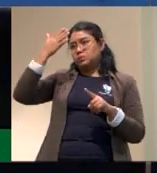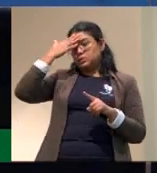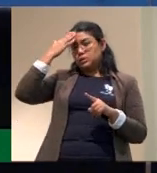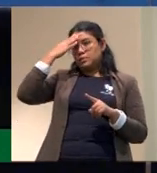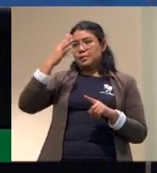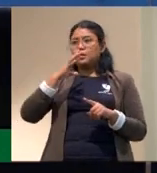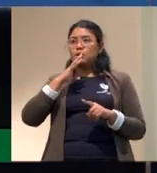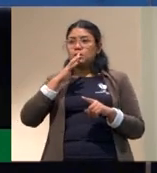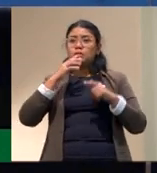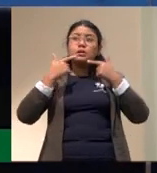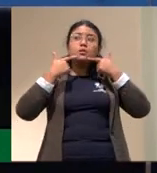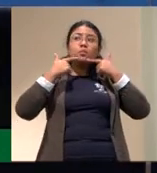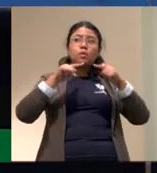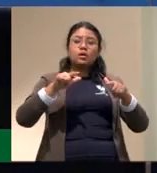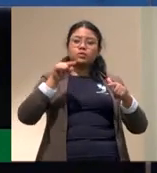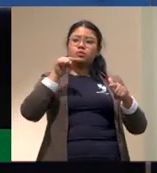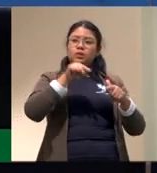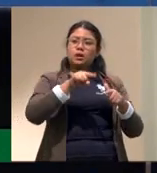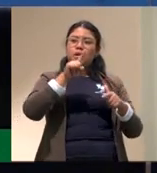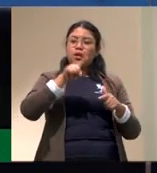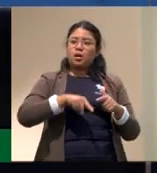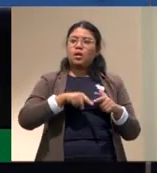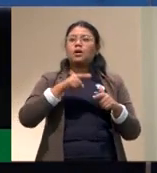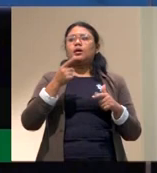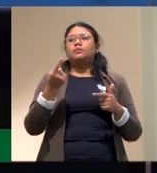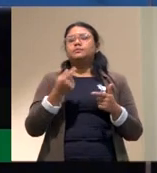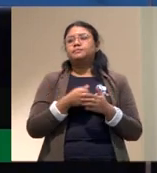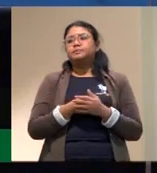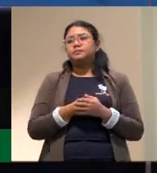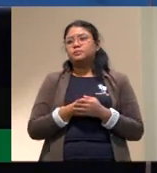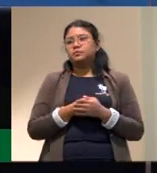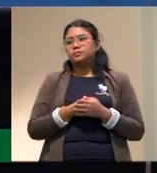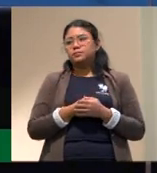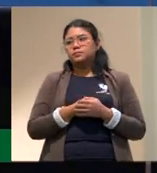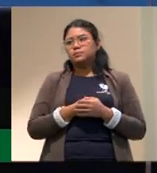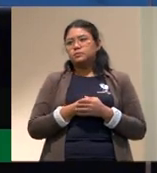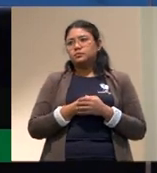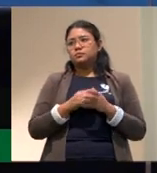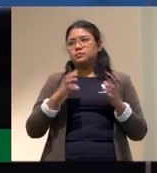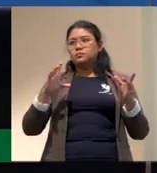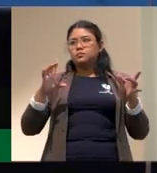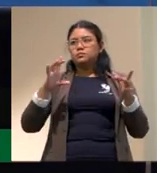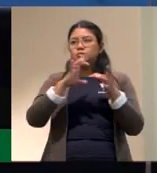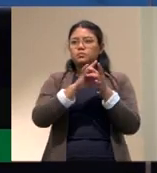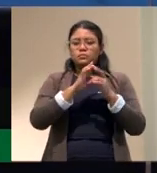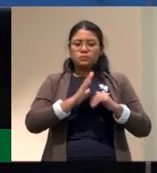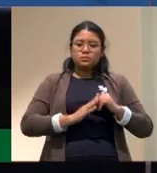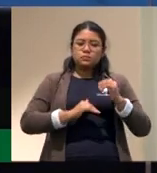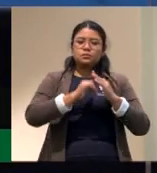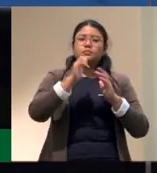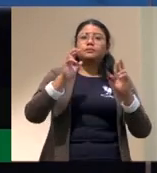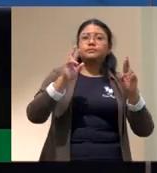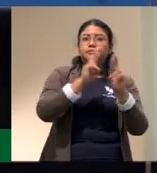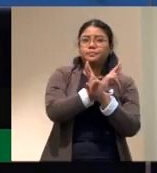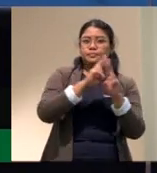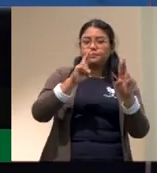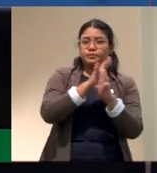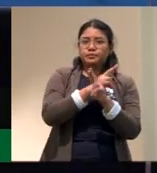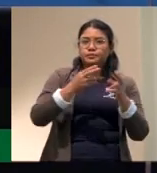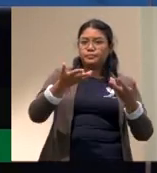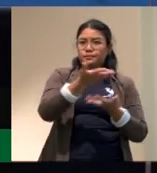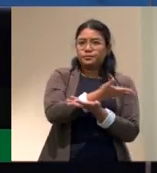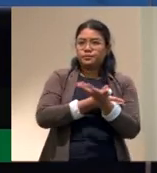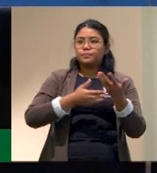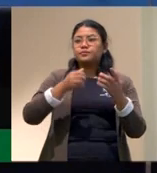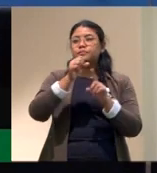que a linguagem é uma dimensão constituída no âmbito das relações, né, em